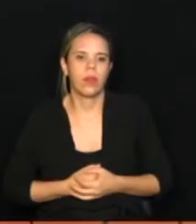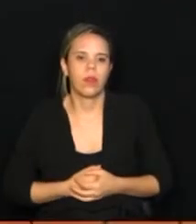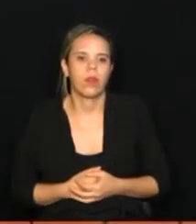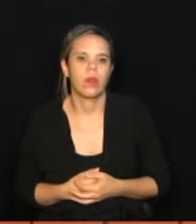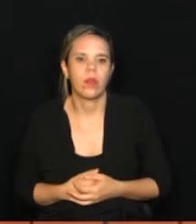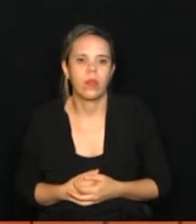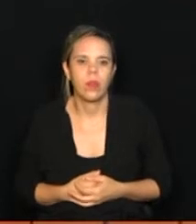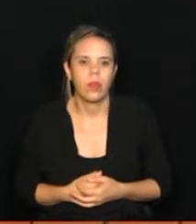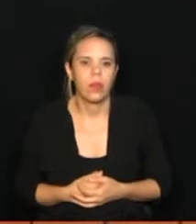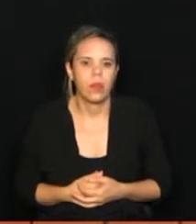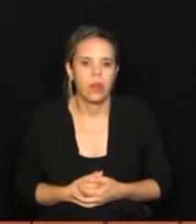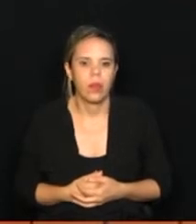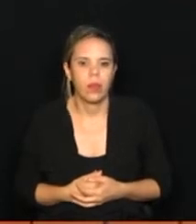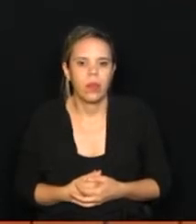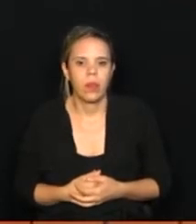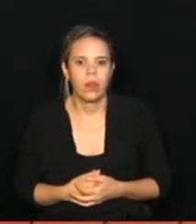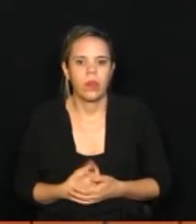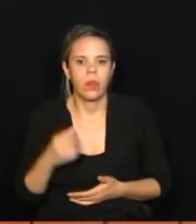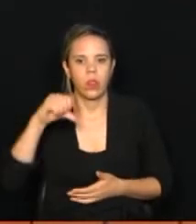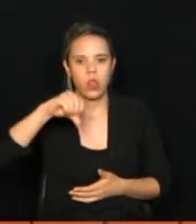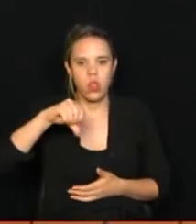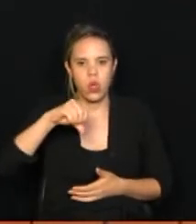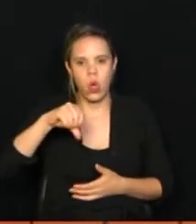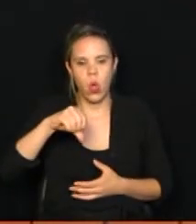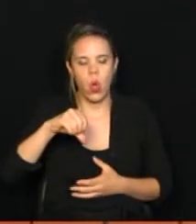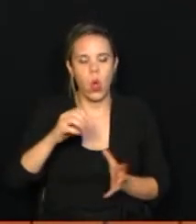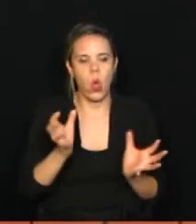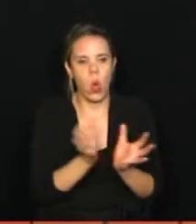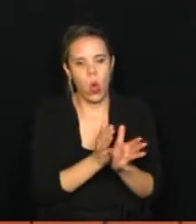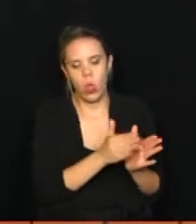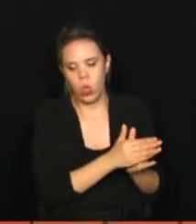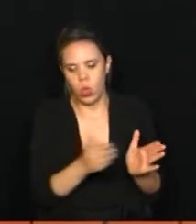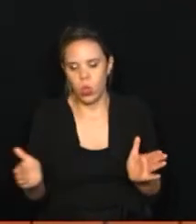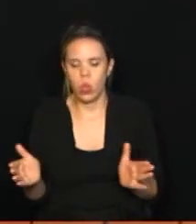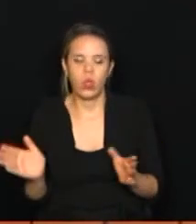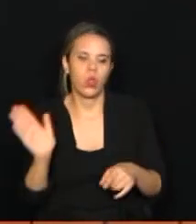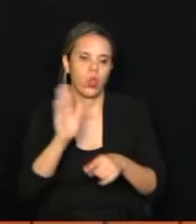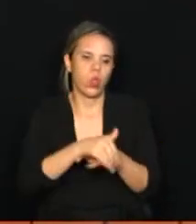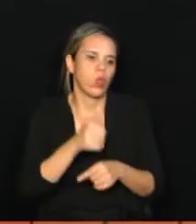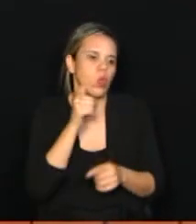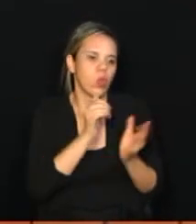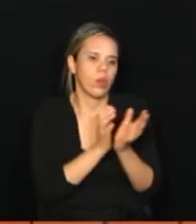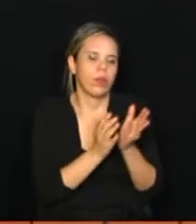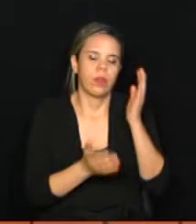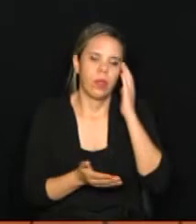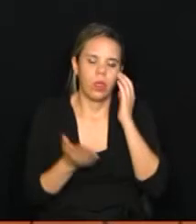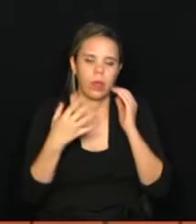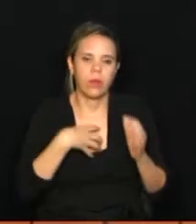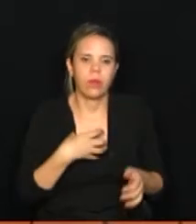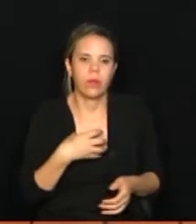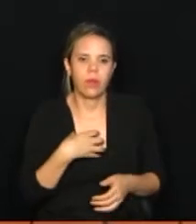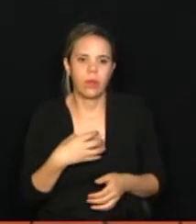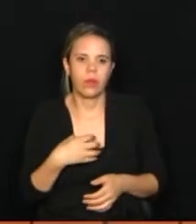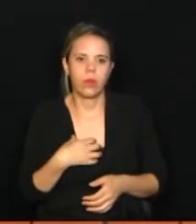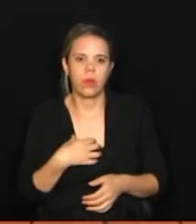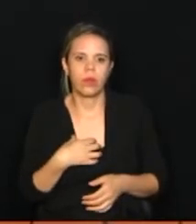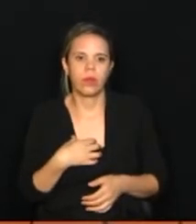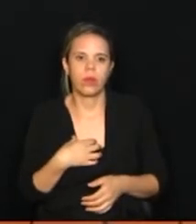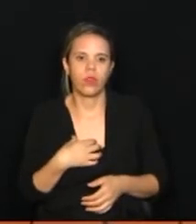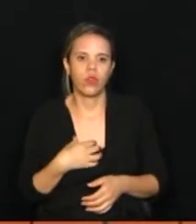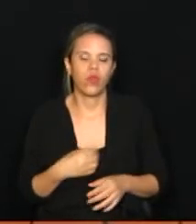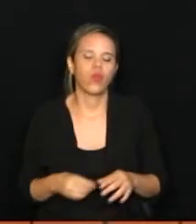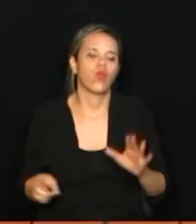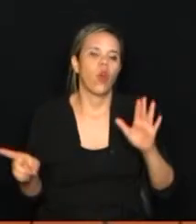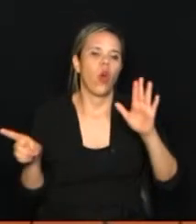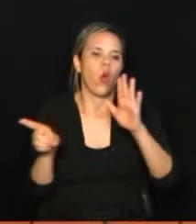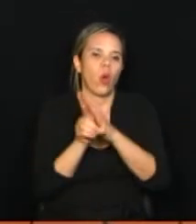já está na 9ª temporada na sua Liga de Basquete Feminino e eu sinto que os patrocinadores